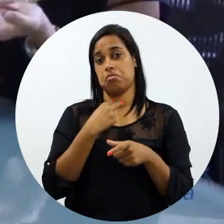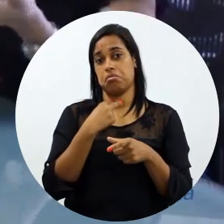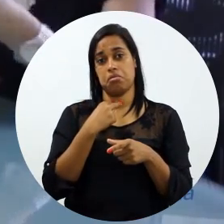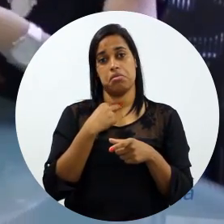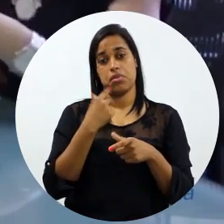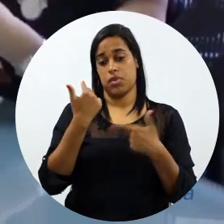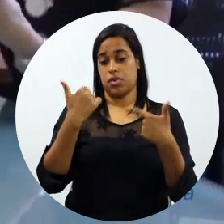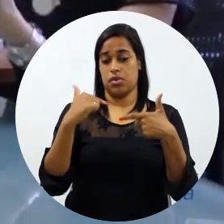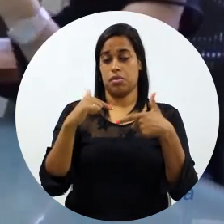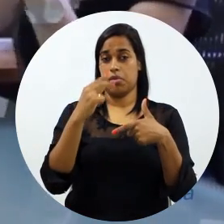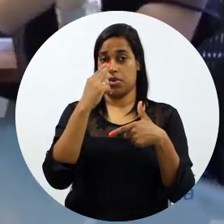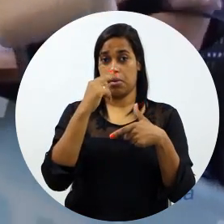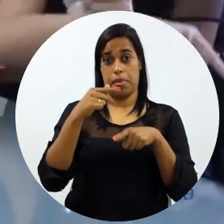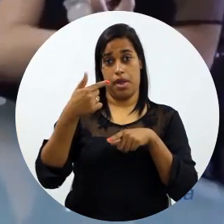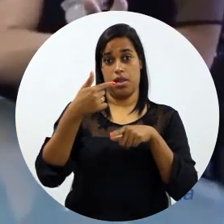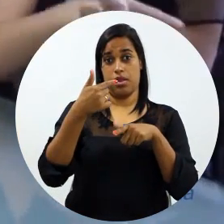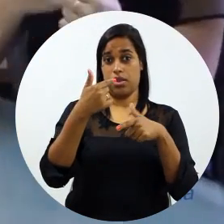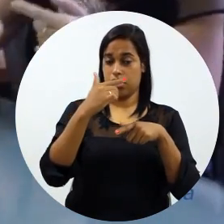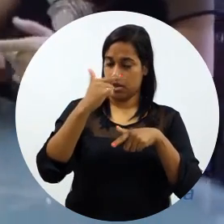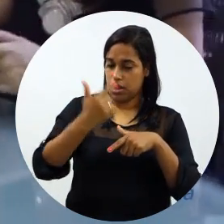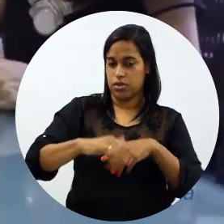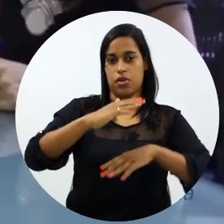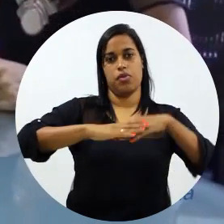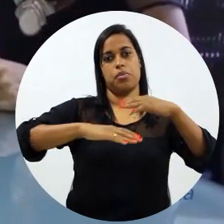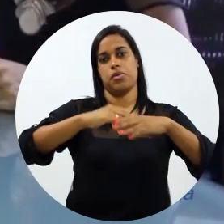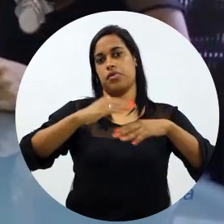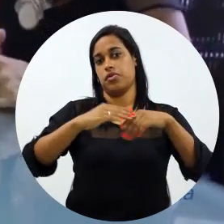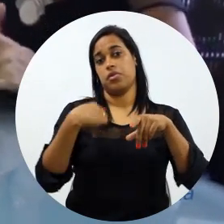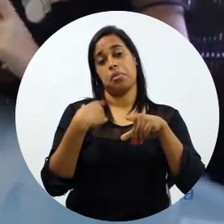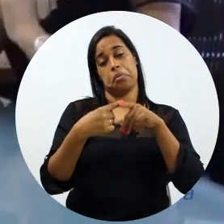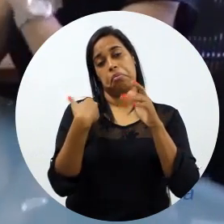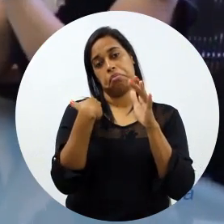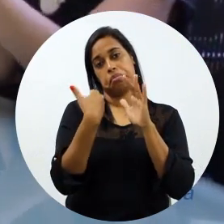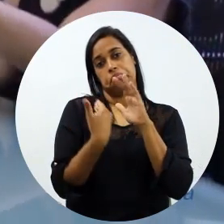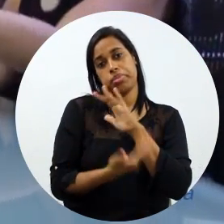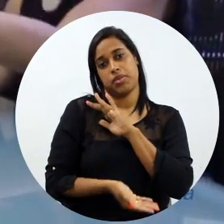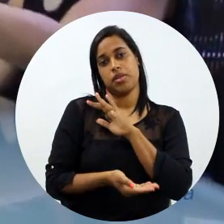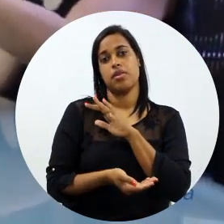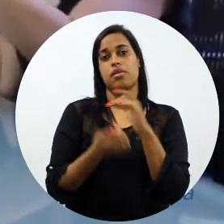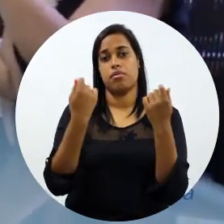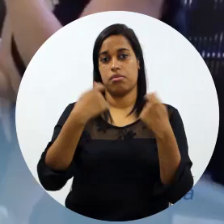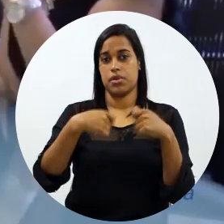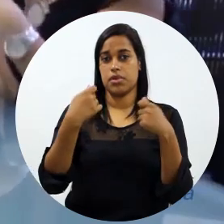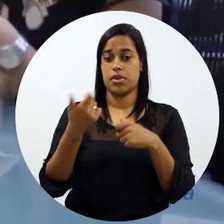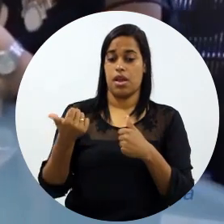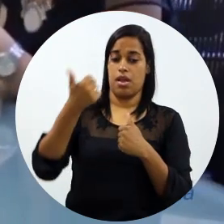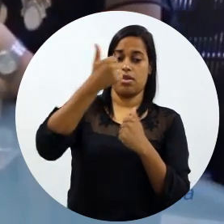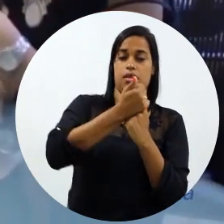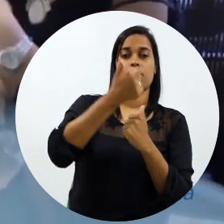poderia mais trabalhar naquela função que ele trabalhava antes, exatamente pela perda, então ele teve que fazer um processo de